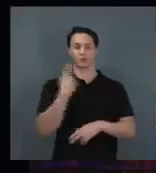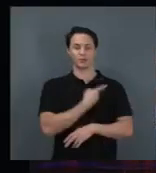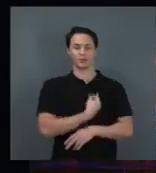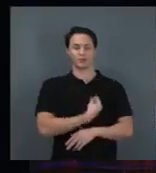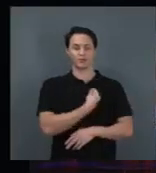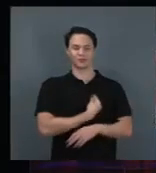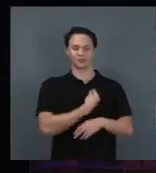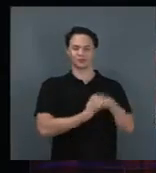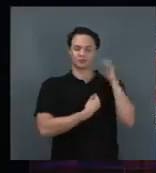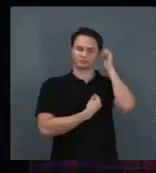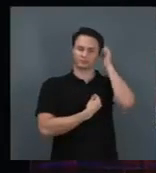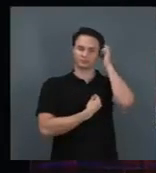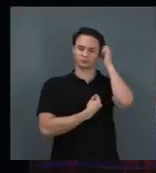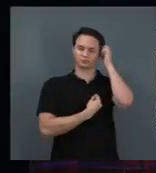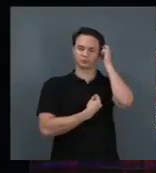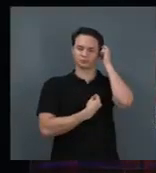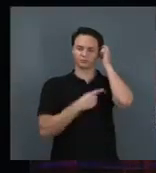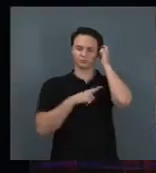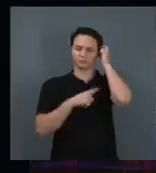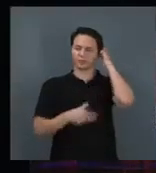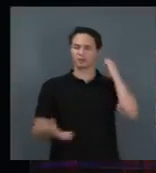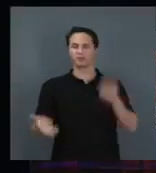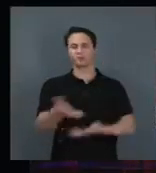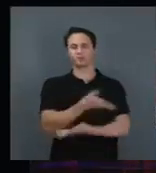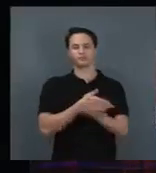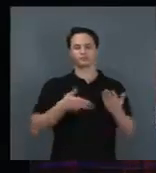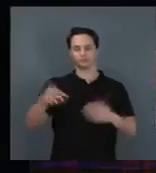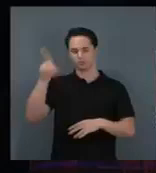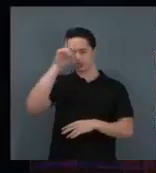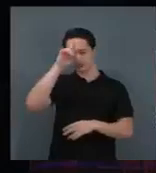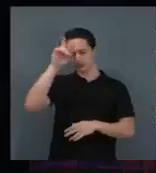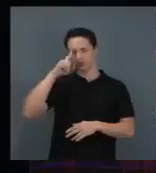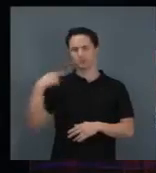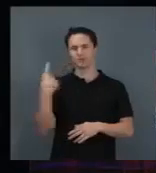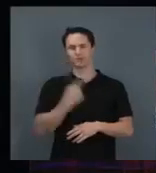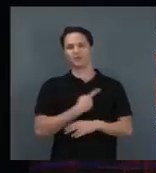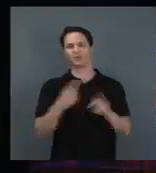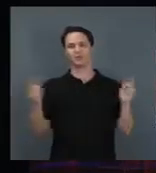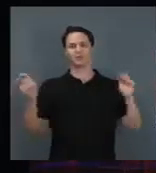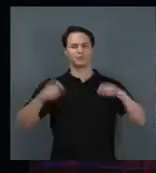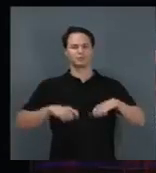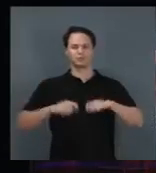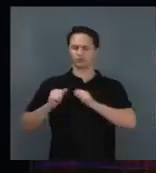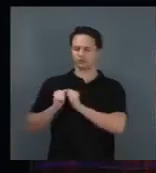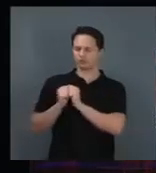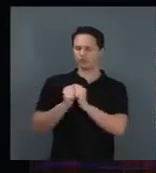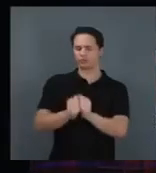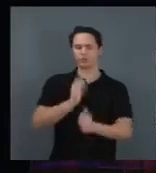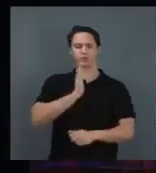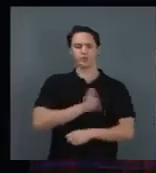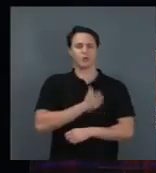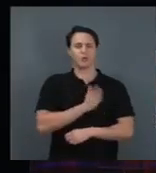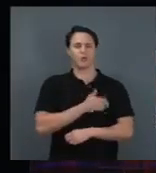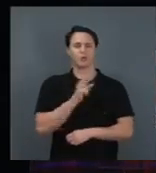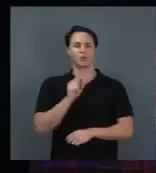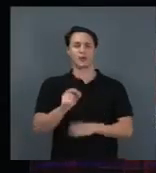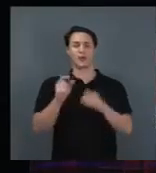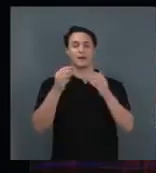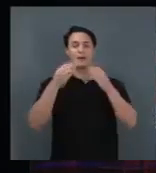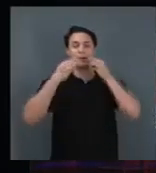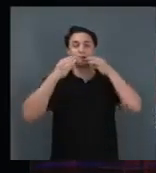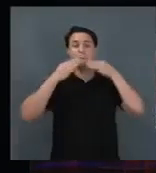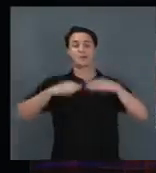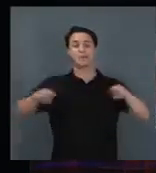vidas, do convívio cotidiano. Que possamos carregar em nossos corações a mensagem